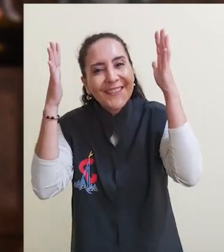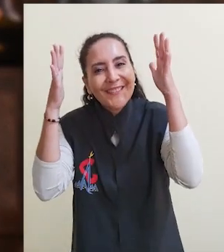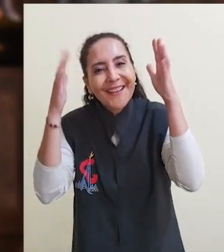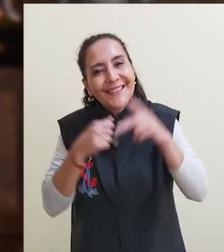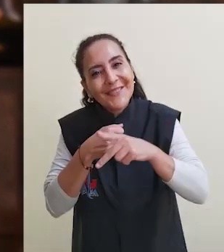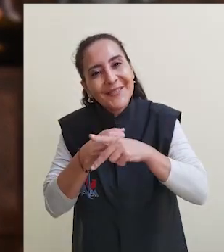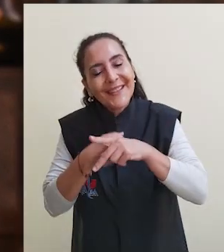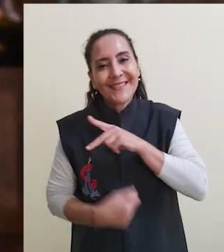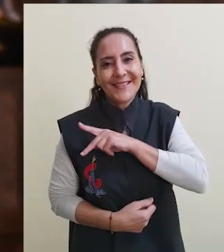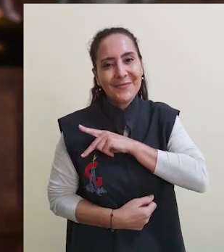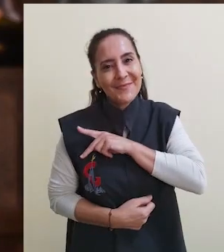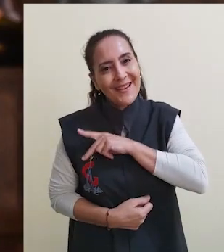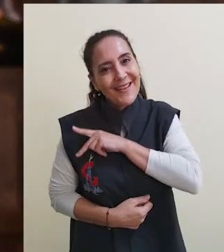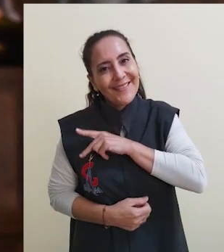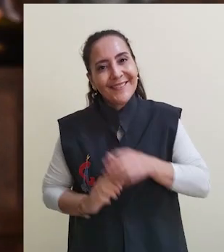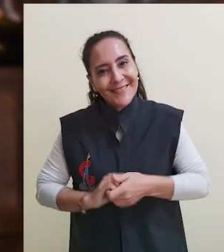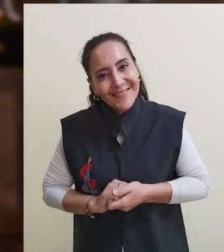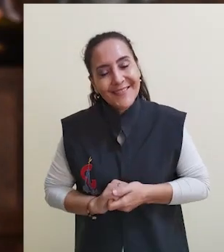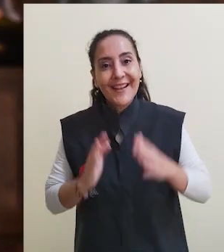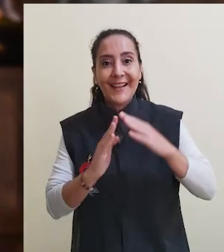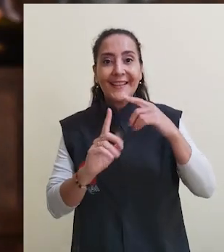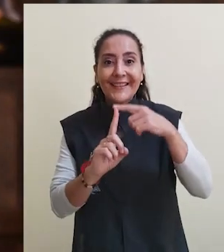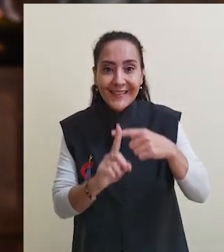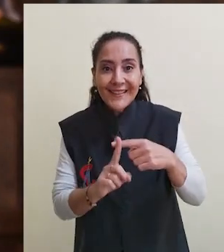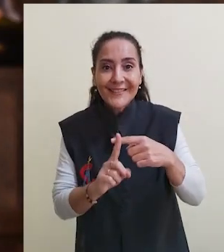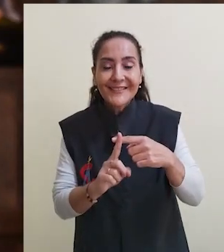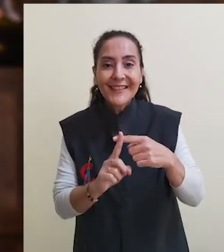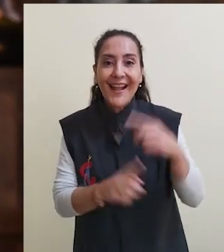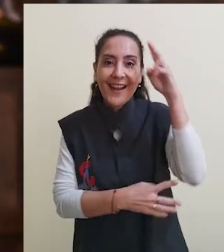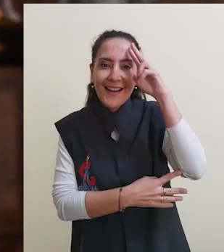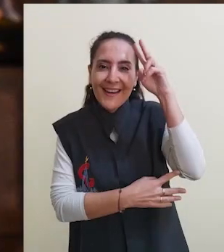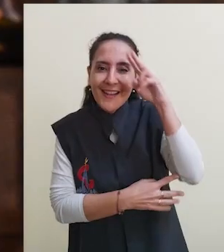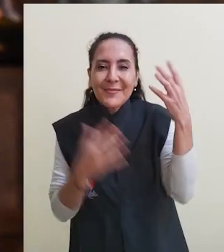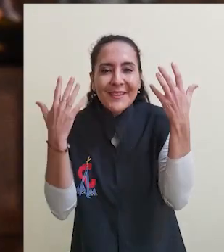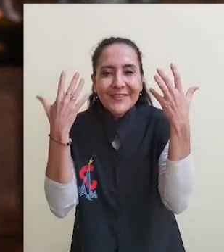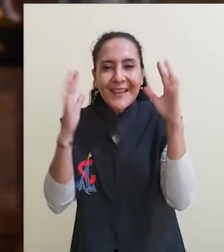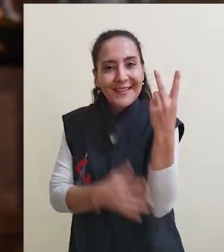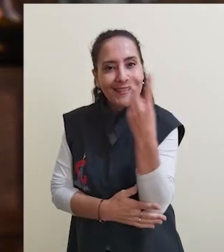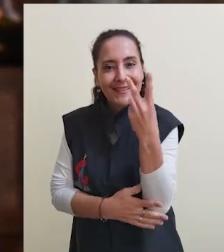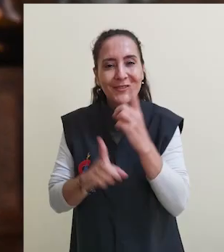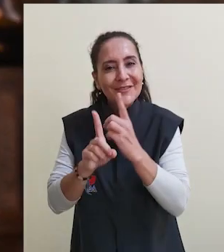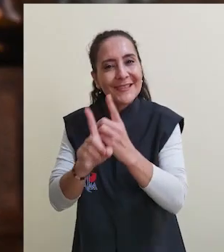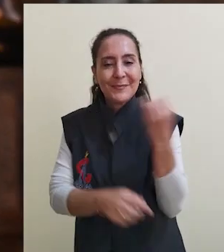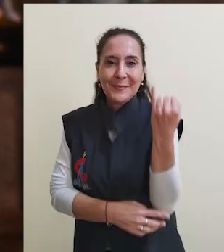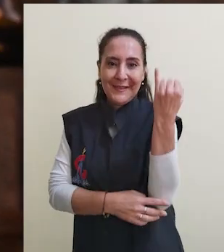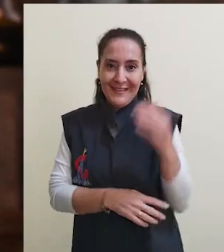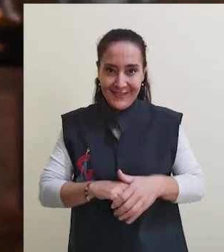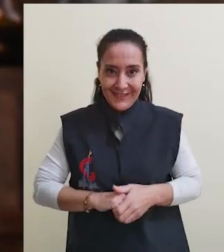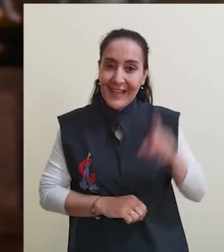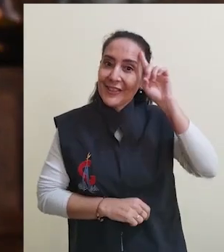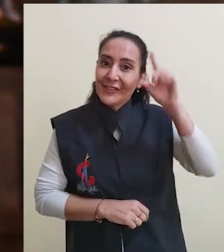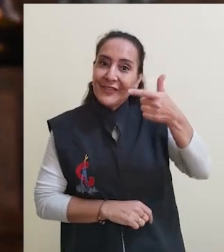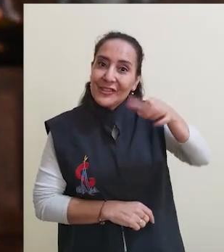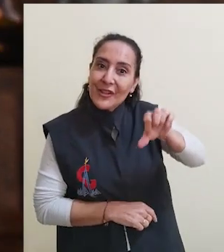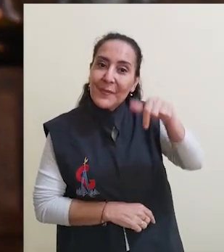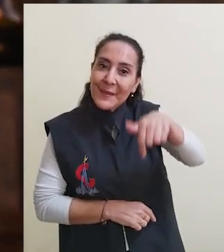São Pedro, viva São Paulo. A igreja celebra essas duas colunas, né, no dia de hoje. Na verdade, é dia 29, mas para nós aqui no